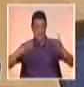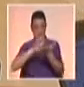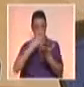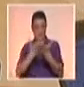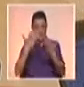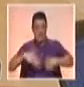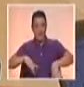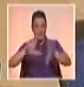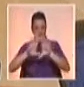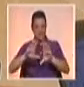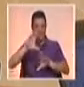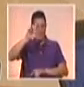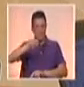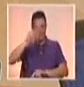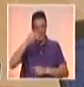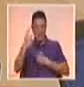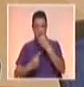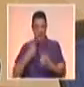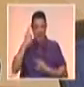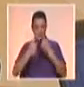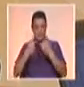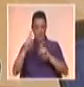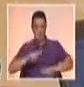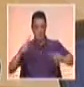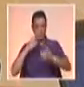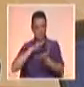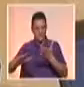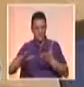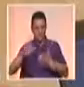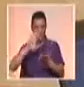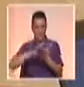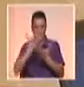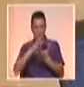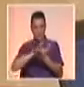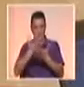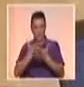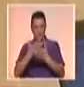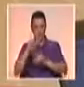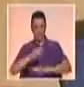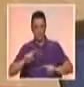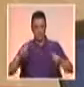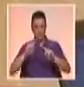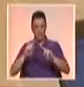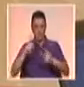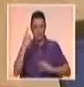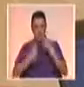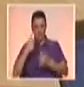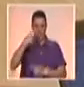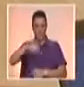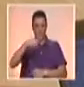se calhar, às vezes o não reconhecimento de um intérprete que reúne determinadas